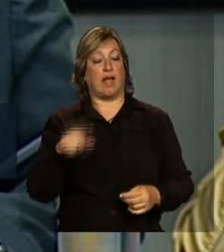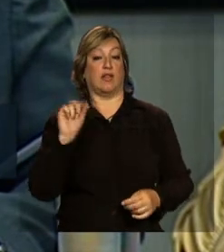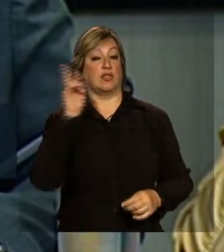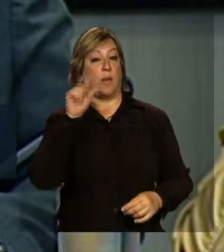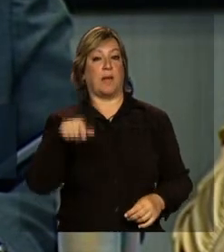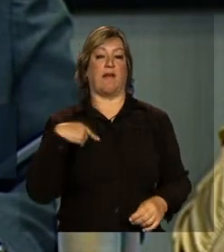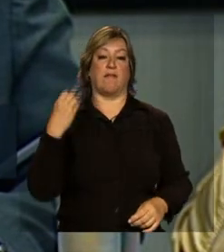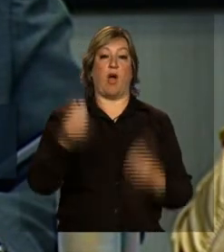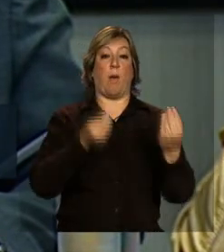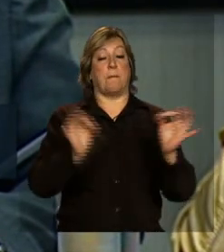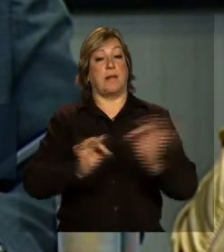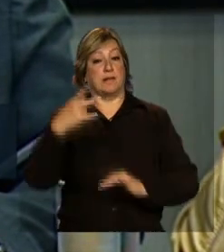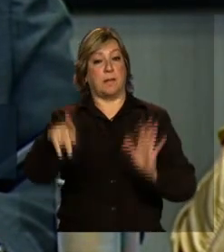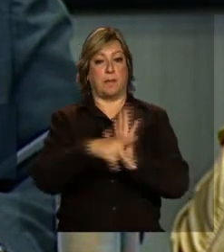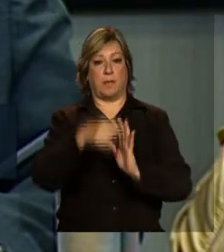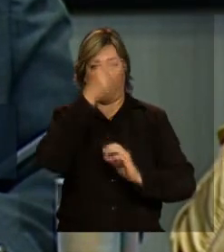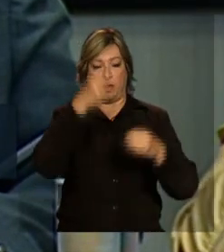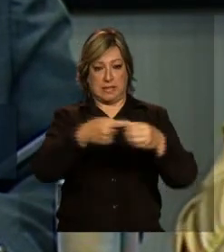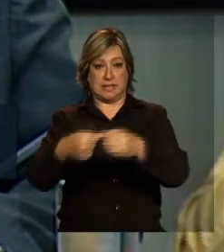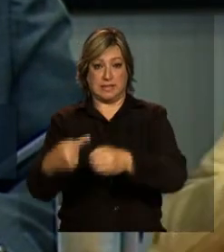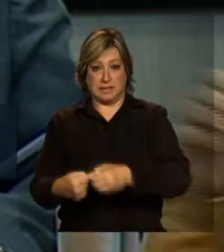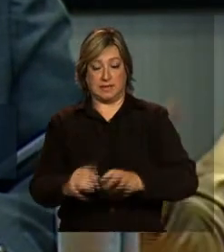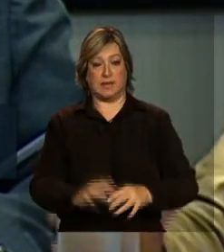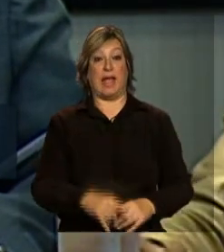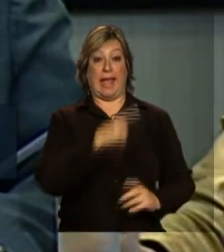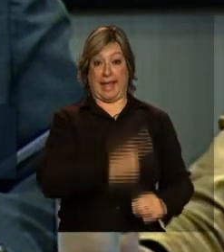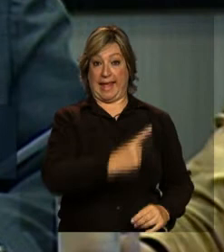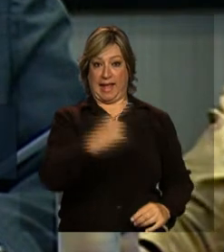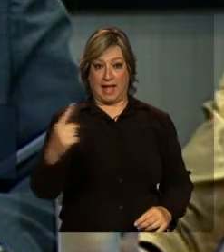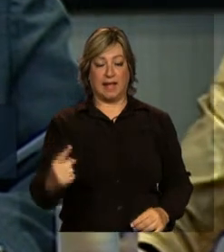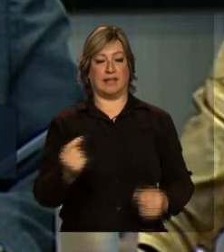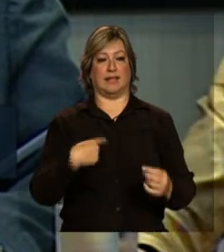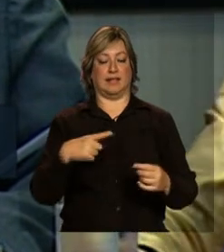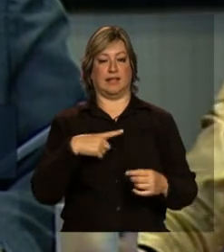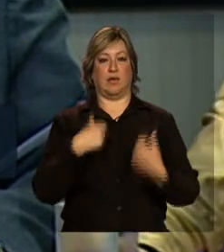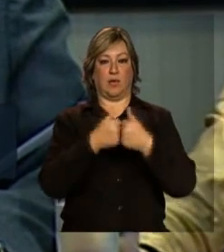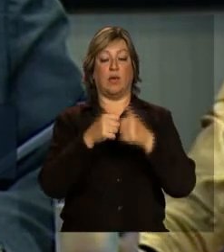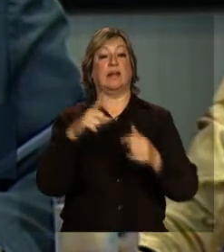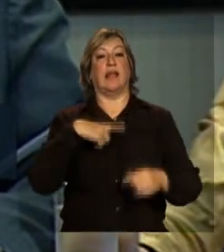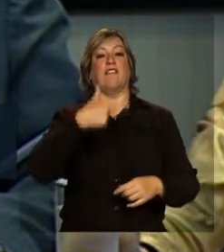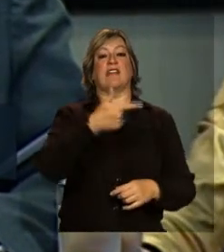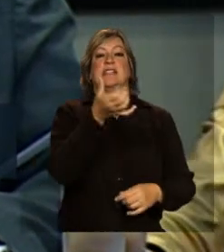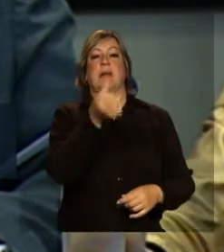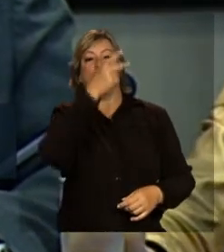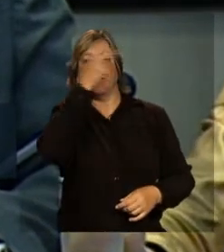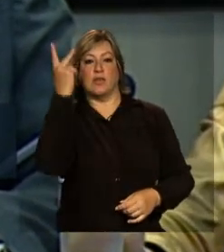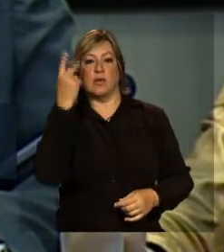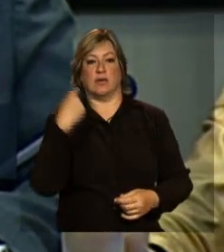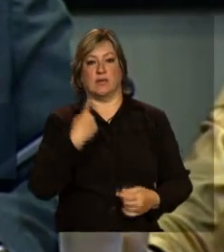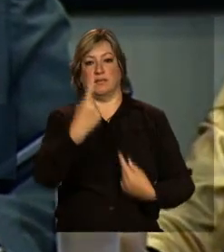planejamento, né, do município? Então, pois é, cada veículo leva 26, transporta 26 pessoas. Agora, se ele vai